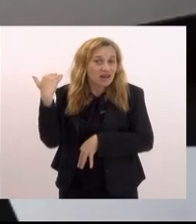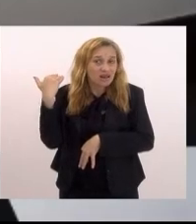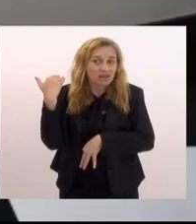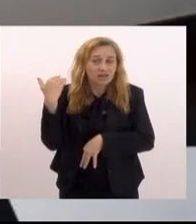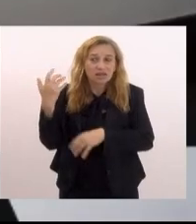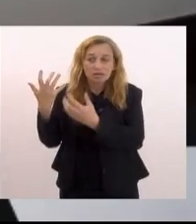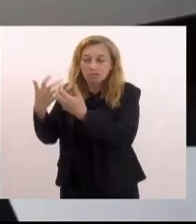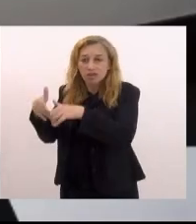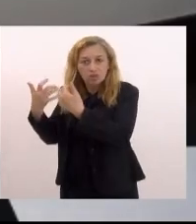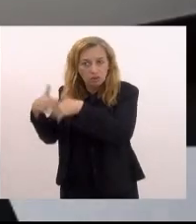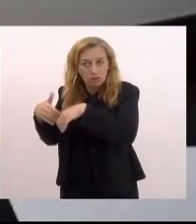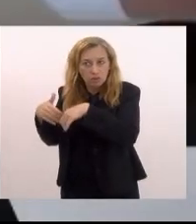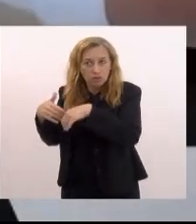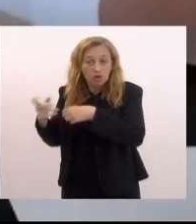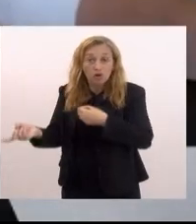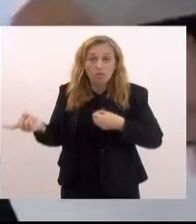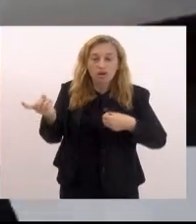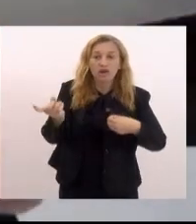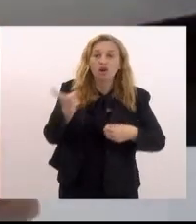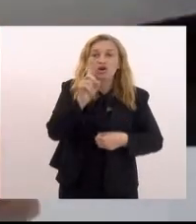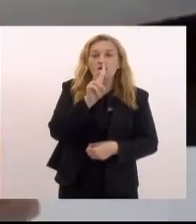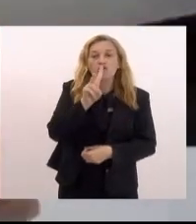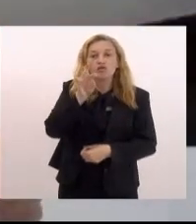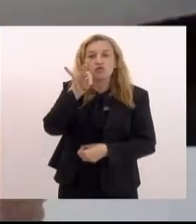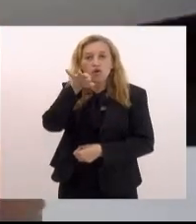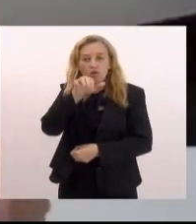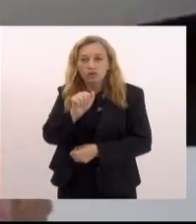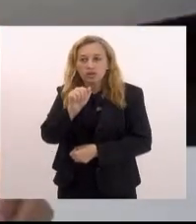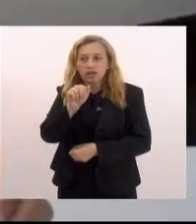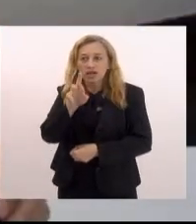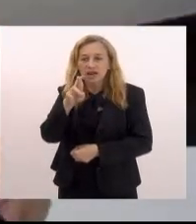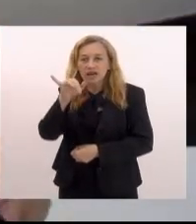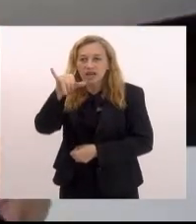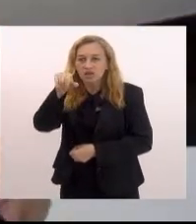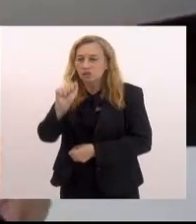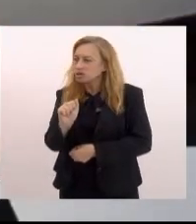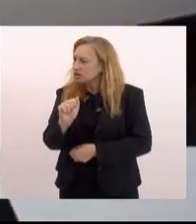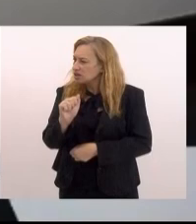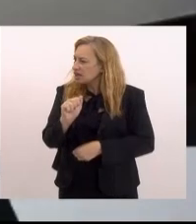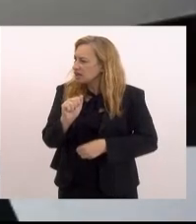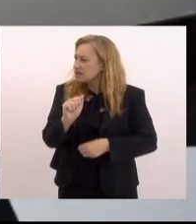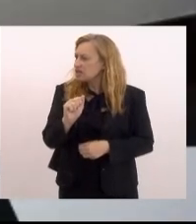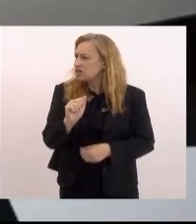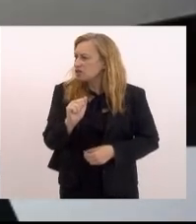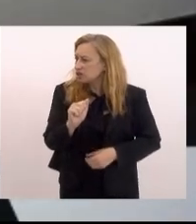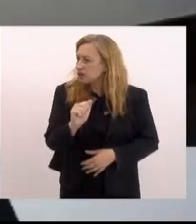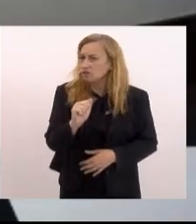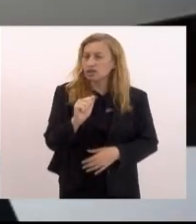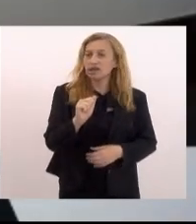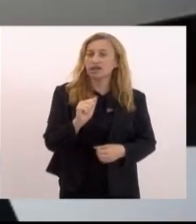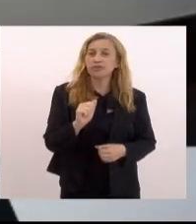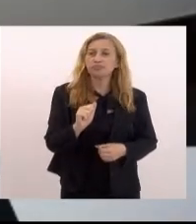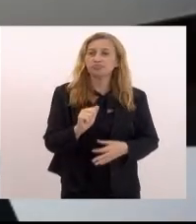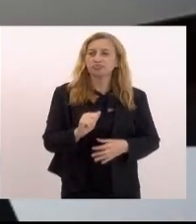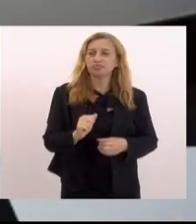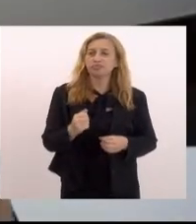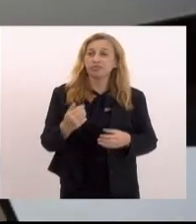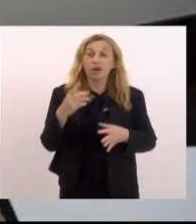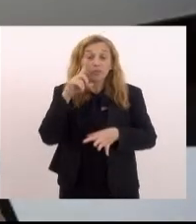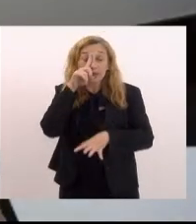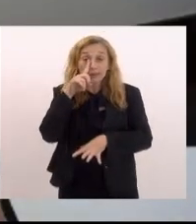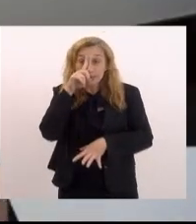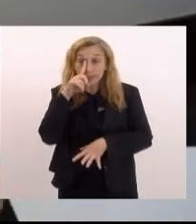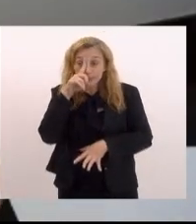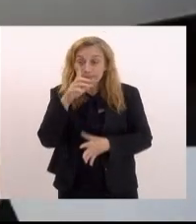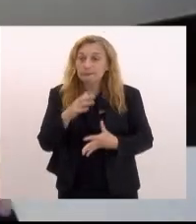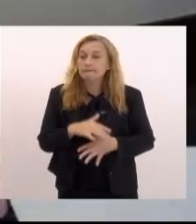de Petrópolis para Volta Redonda. É realmente perigoso. Então, acho que a provocação do Rosenberg é interessante,